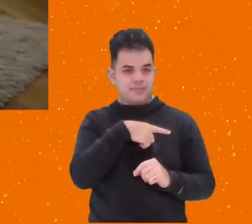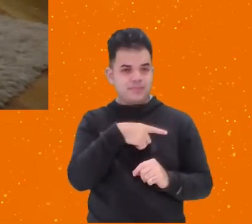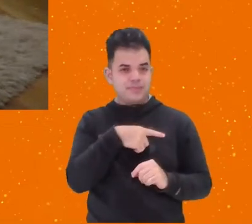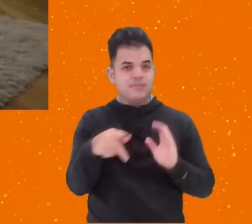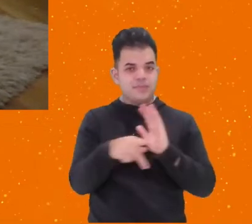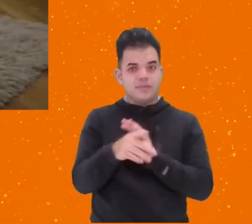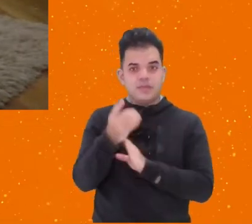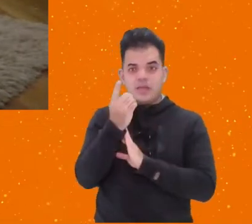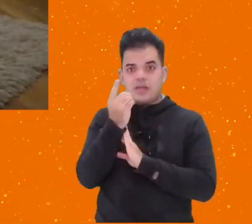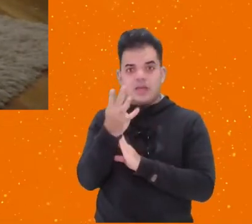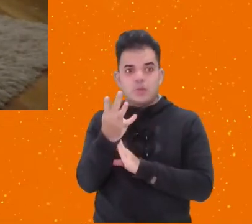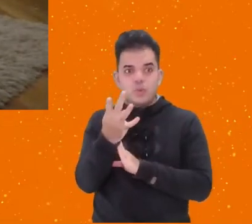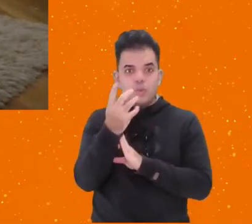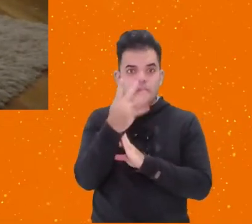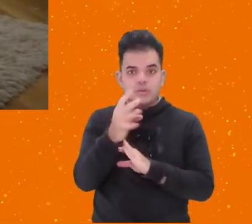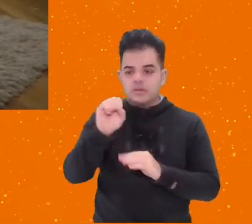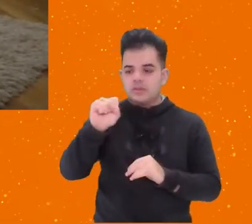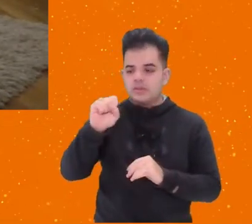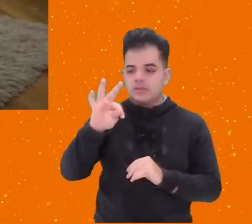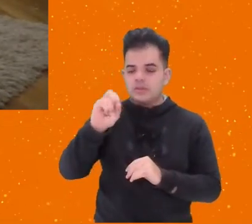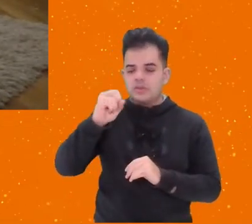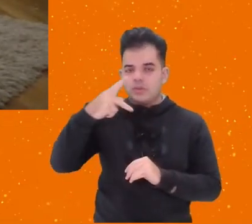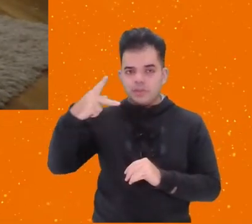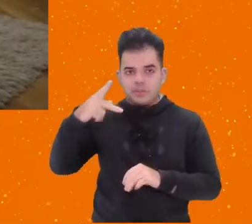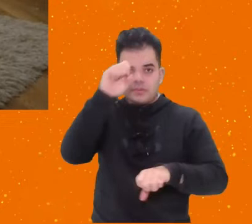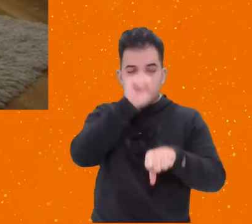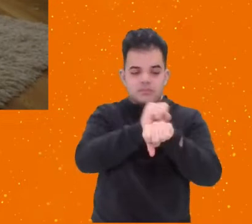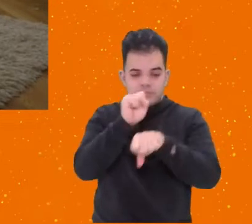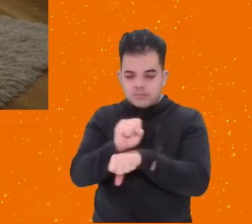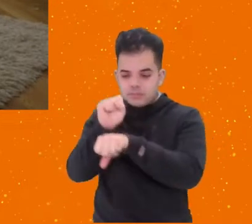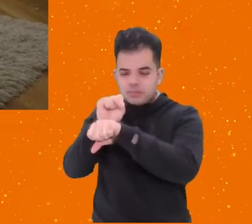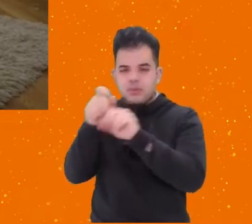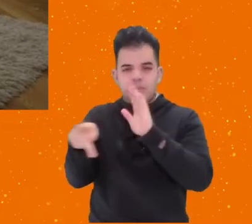14 stops, 14,5, né? Stops de